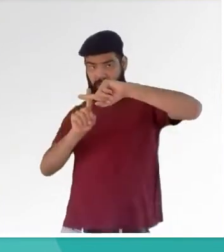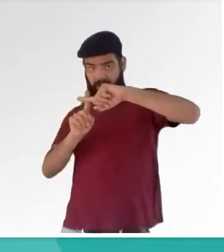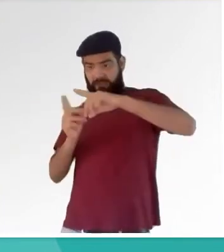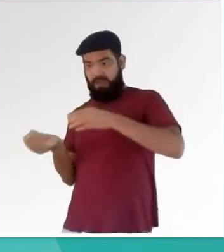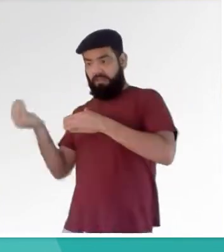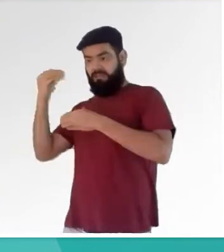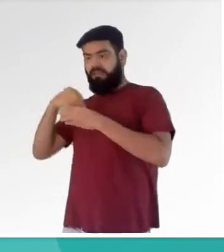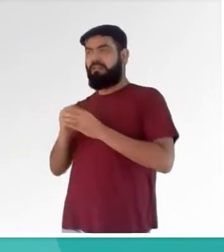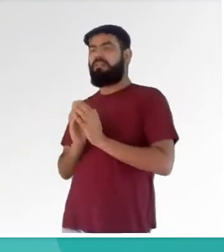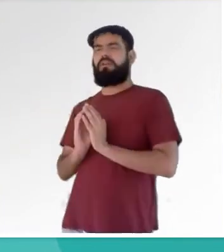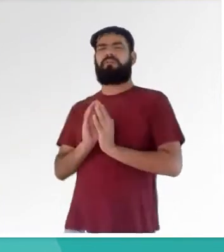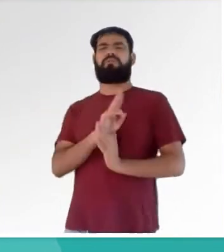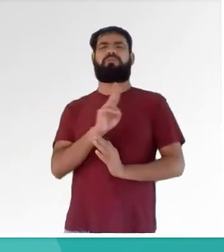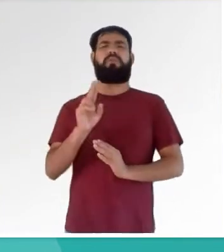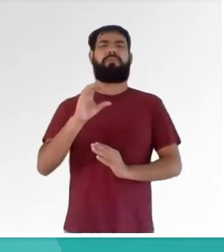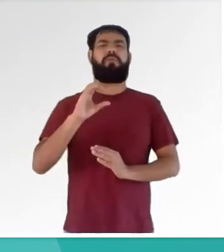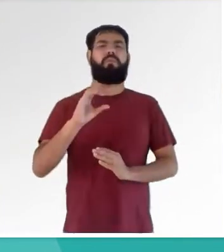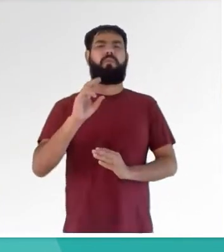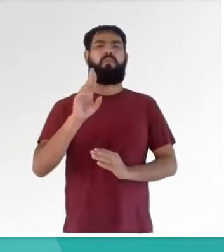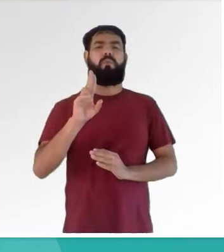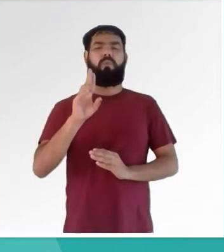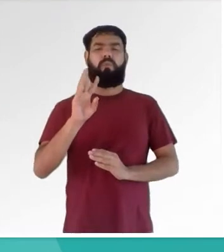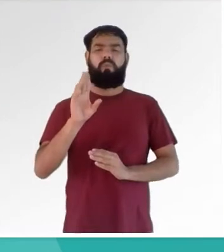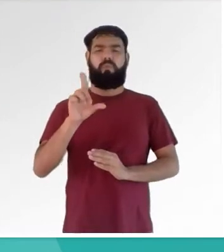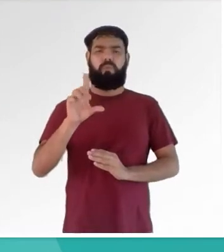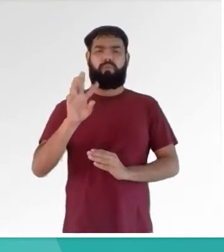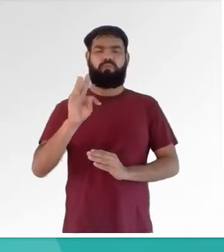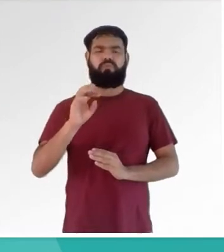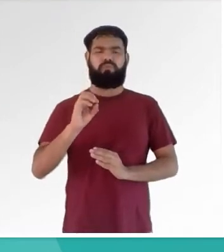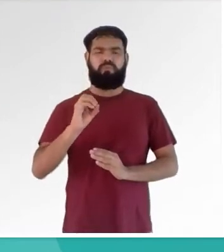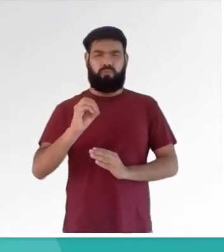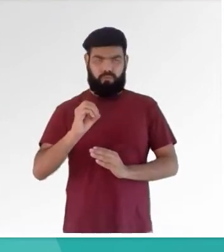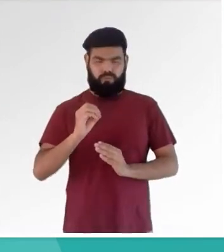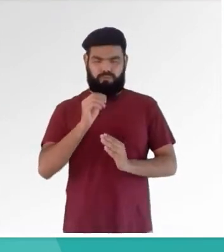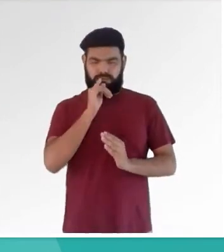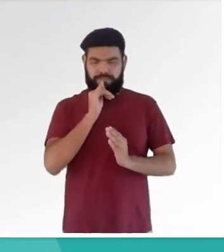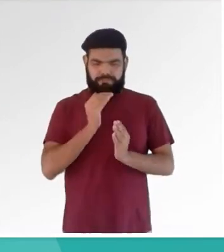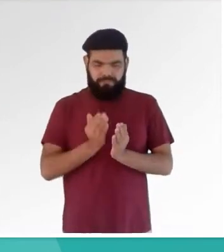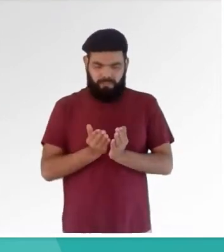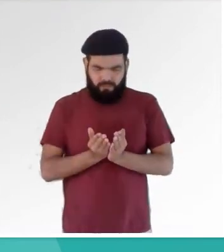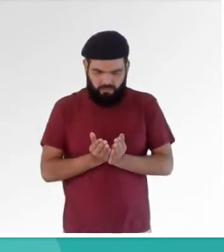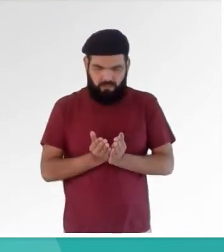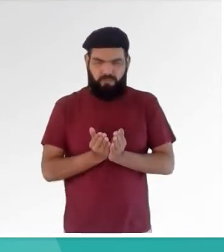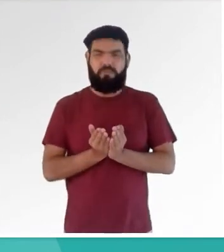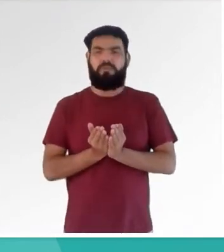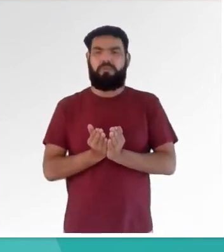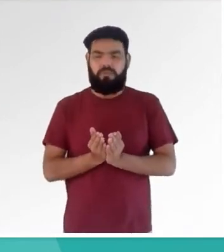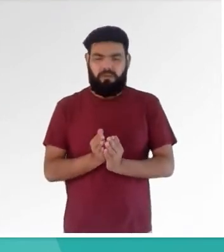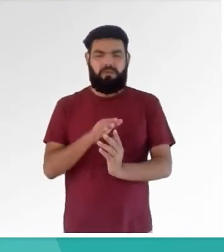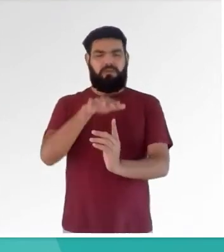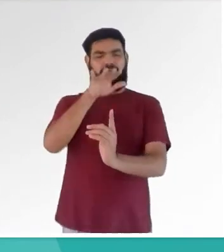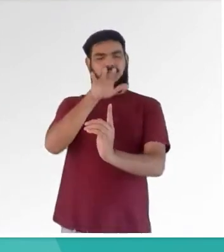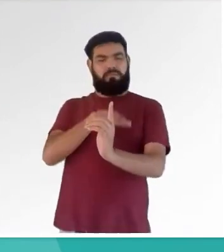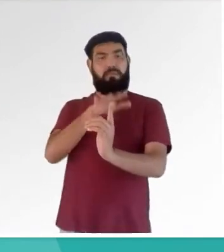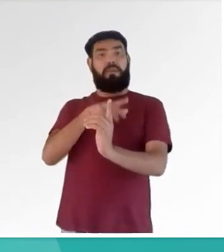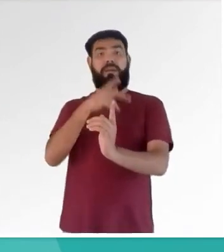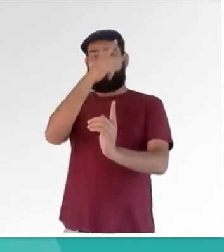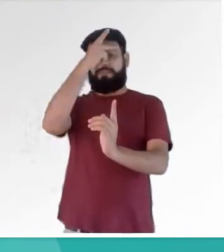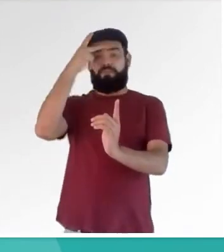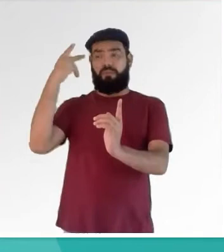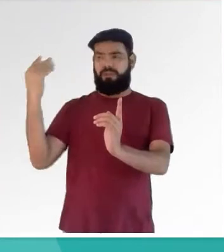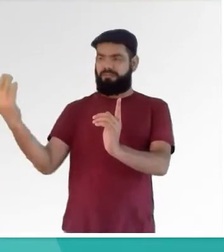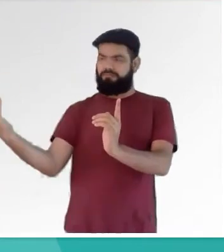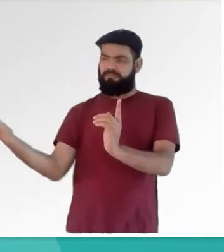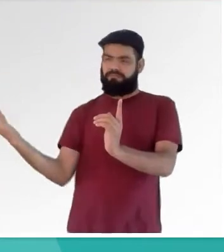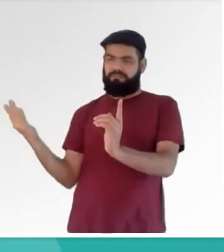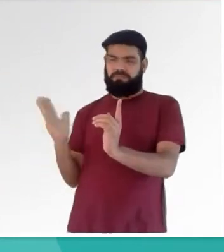O culto, na verdade, é um encontro, né, que aproxima as pessoas. Que aproxima as